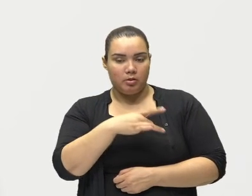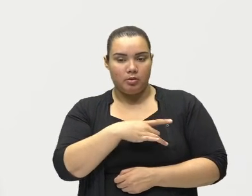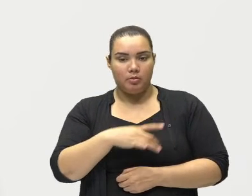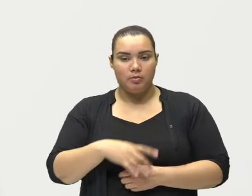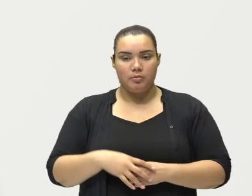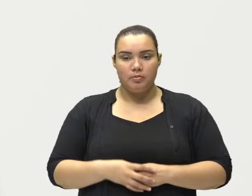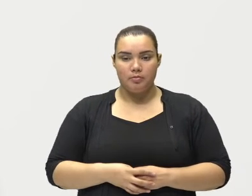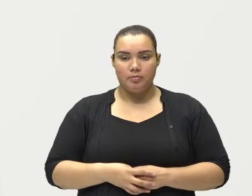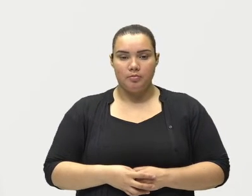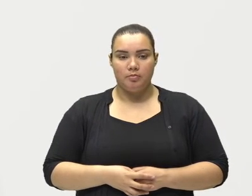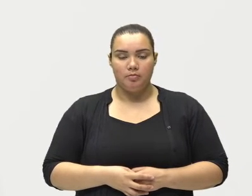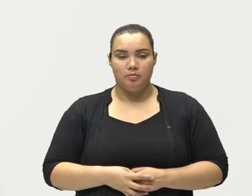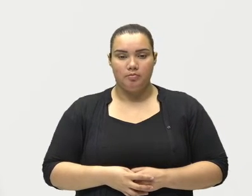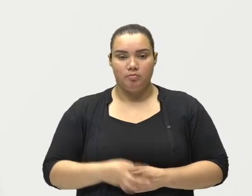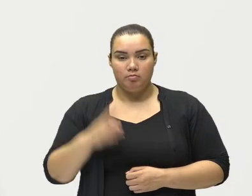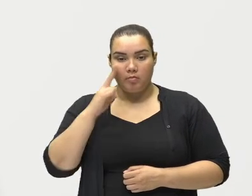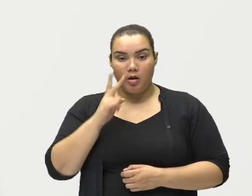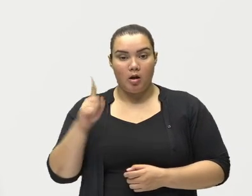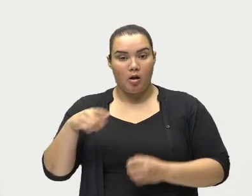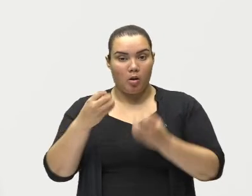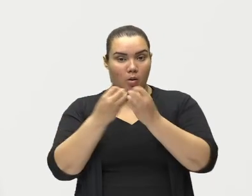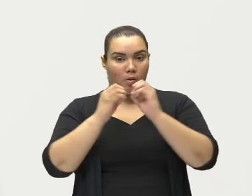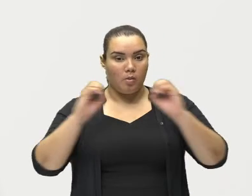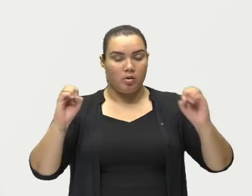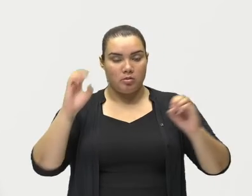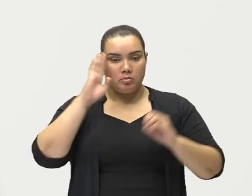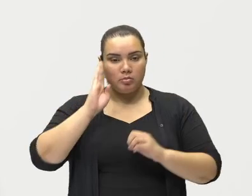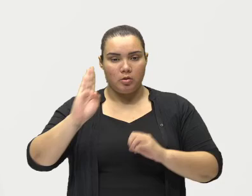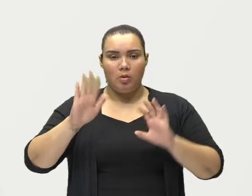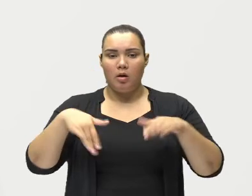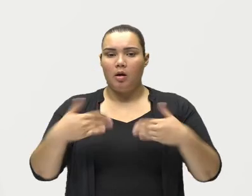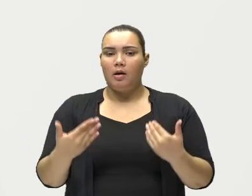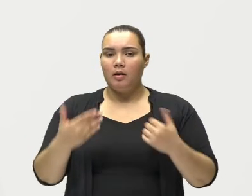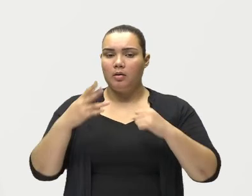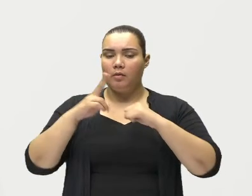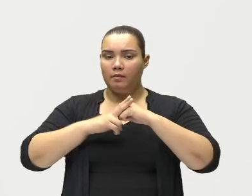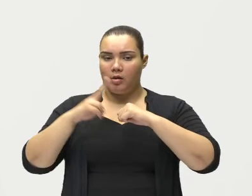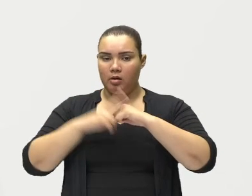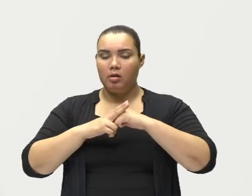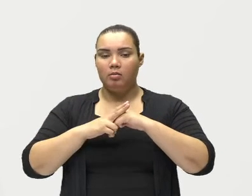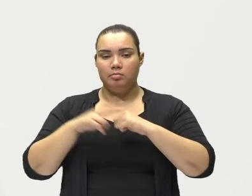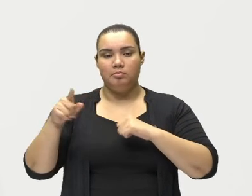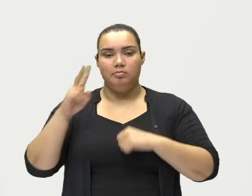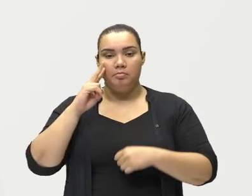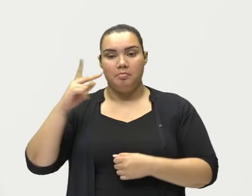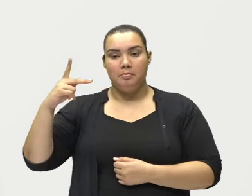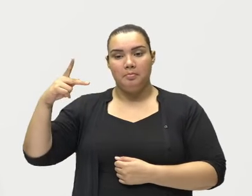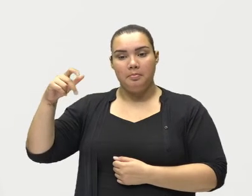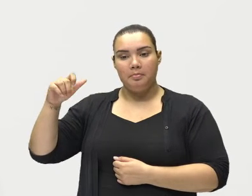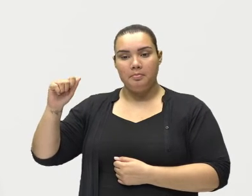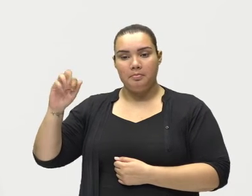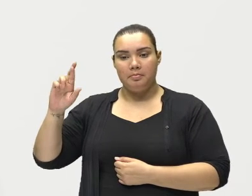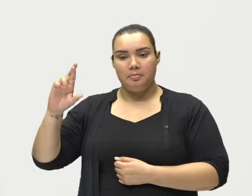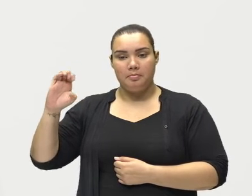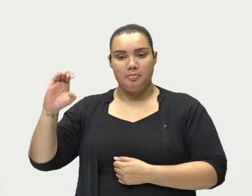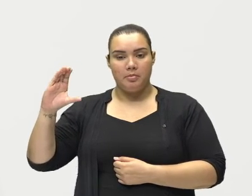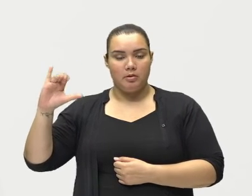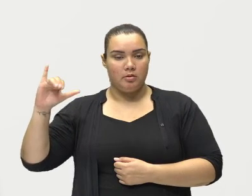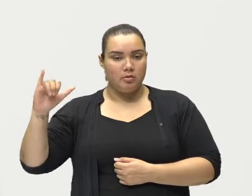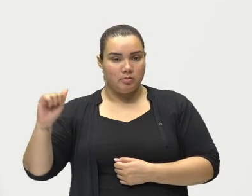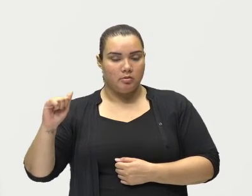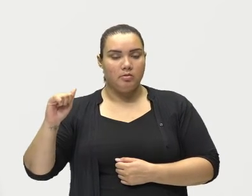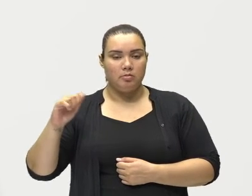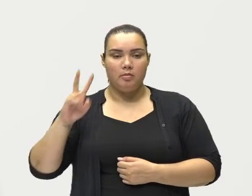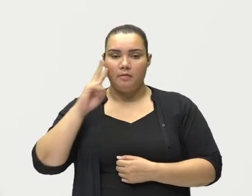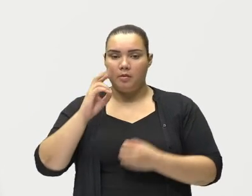né? Tá aqui a oração principal. Cadê o verbo aí, professor? O verbo parecer, ó, né? Então, temos aqui a